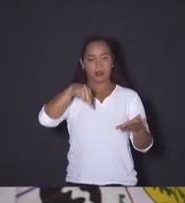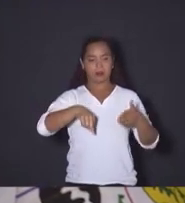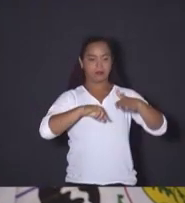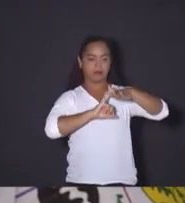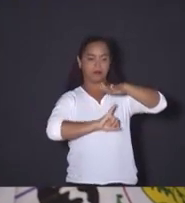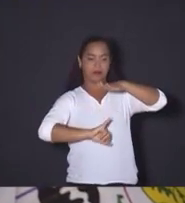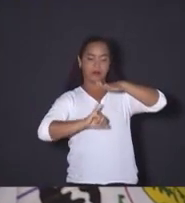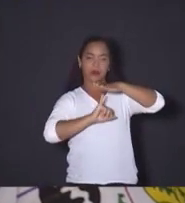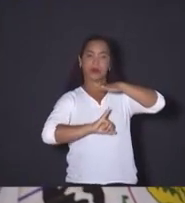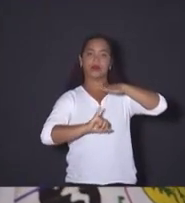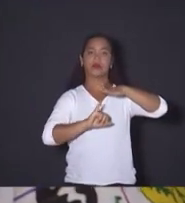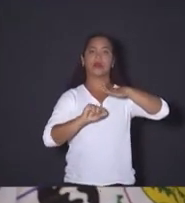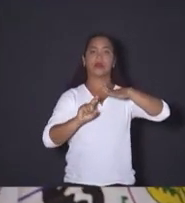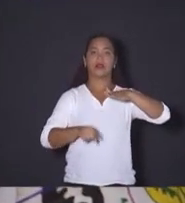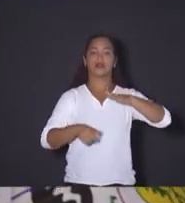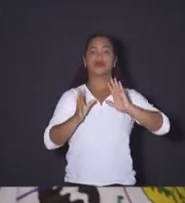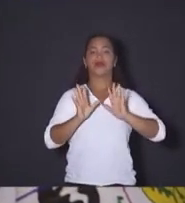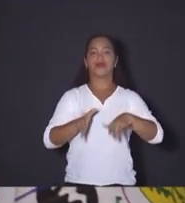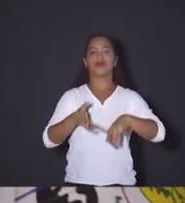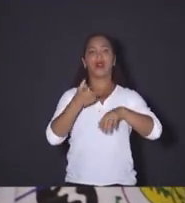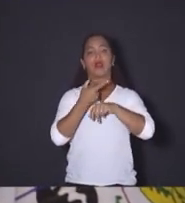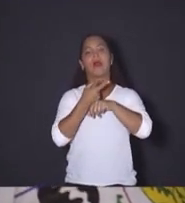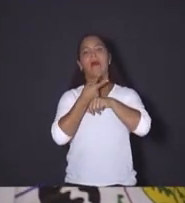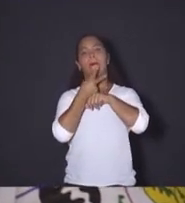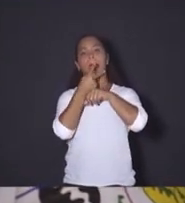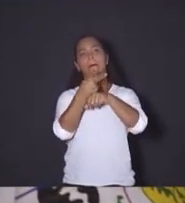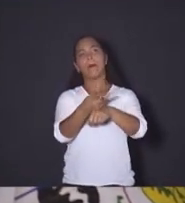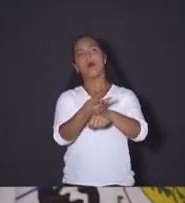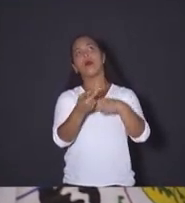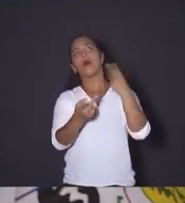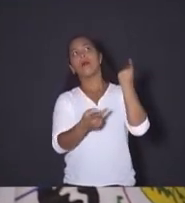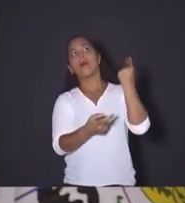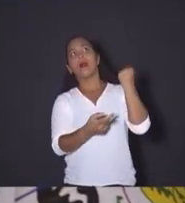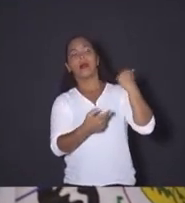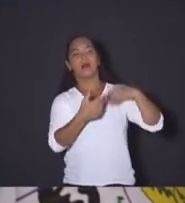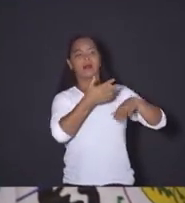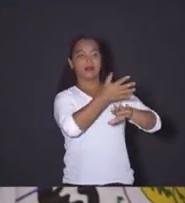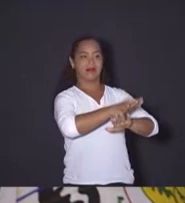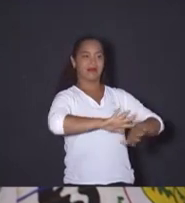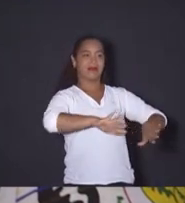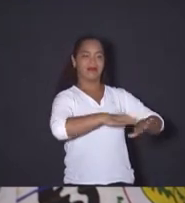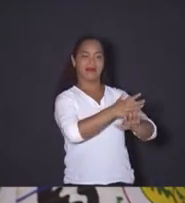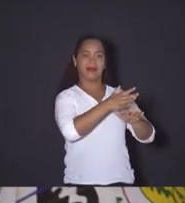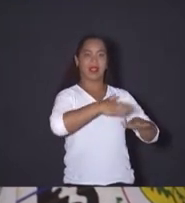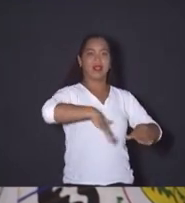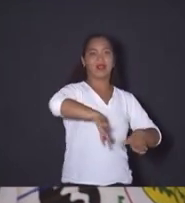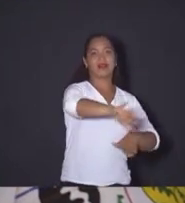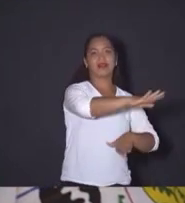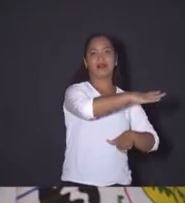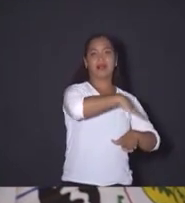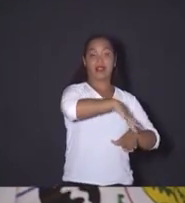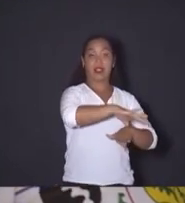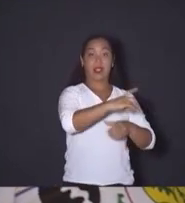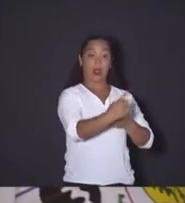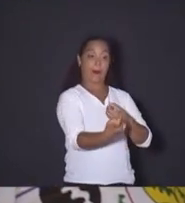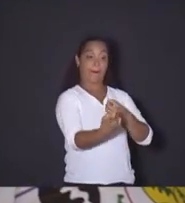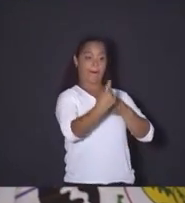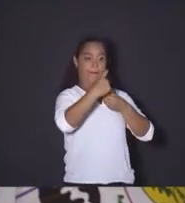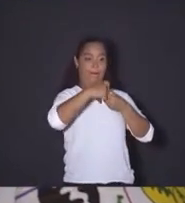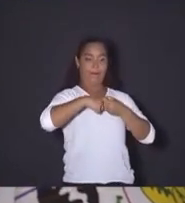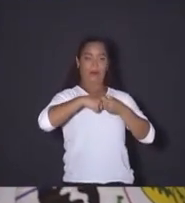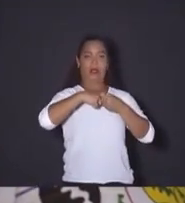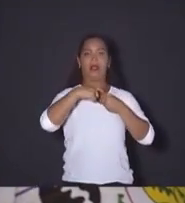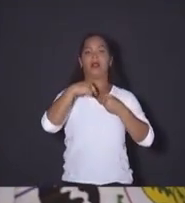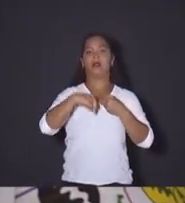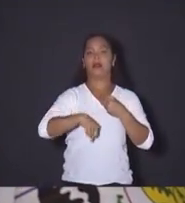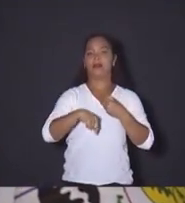essa instituição já procurou uma certa feita o terreiro no sentido de fazermos parcerias né que é uma